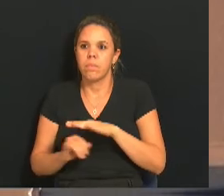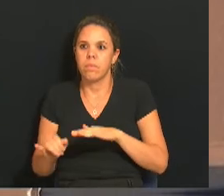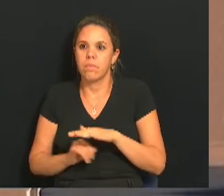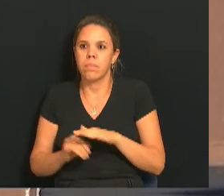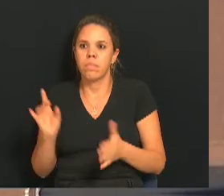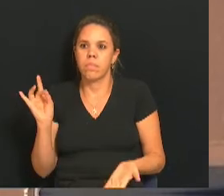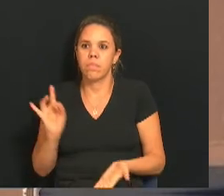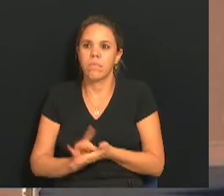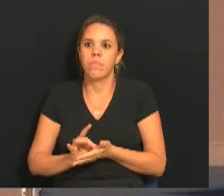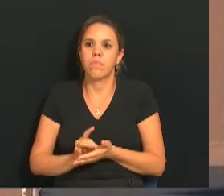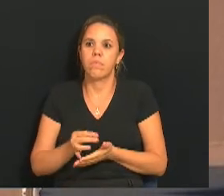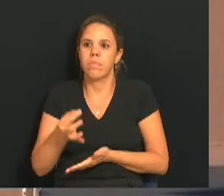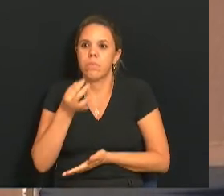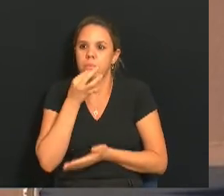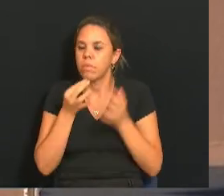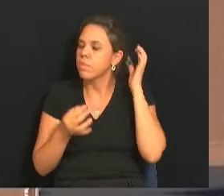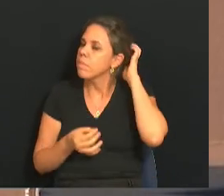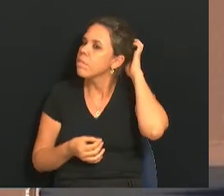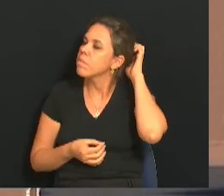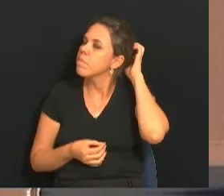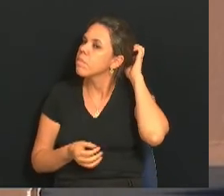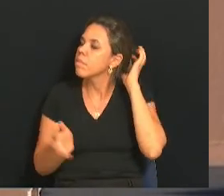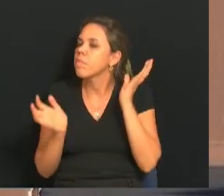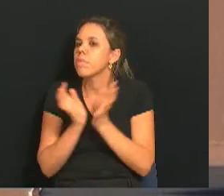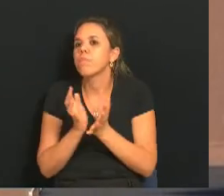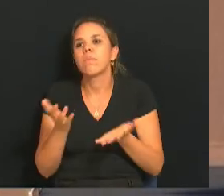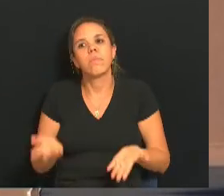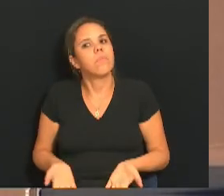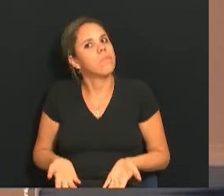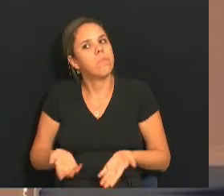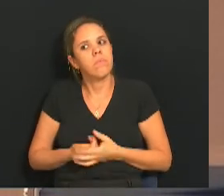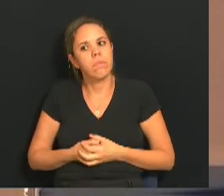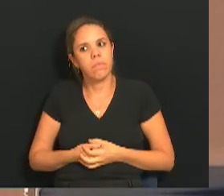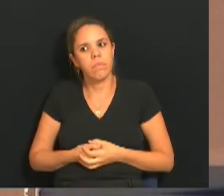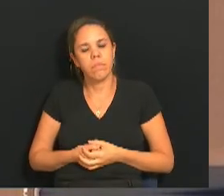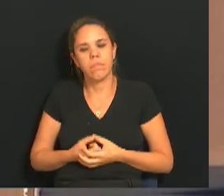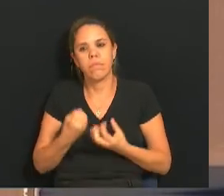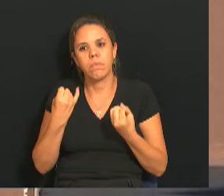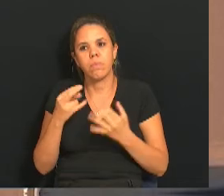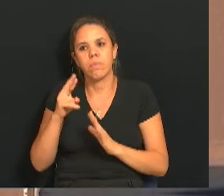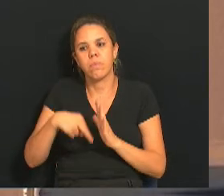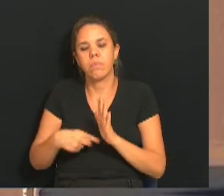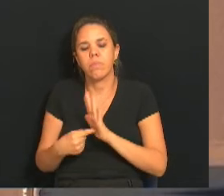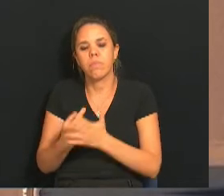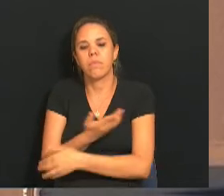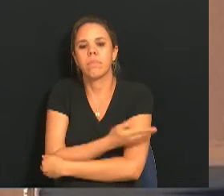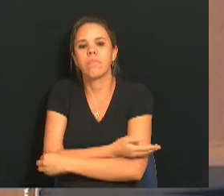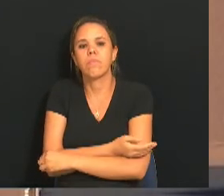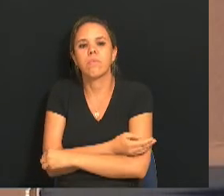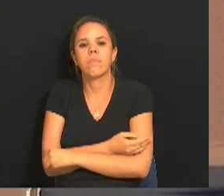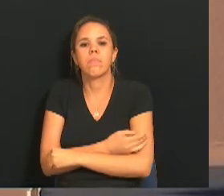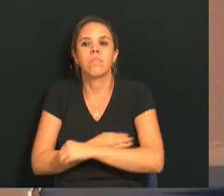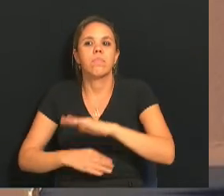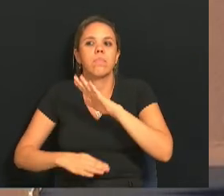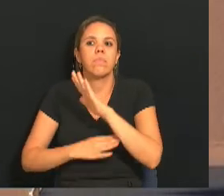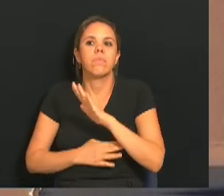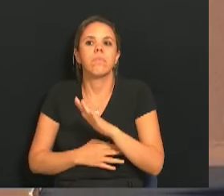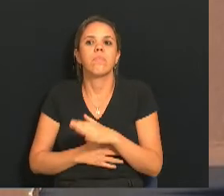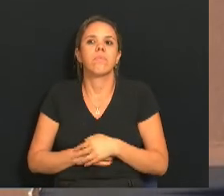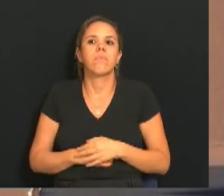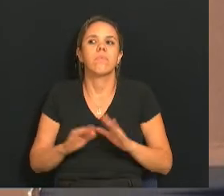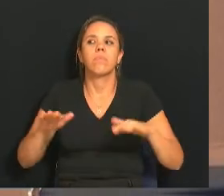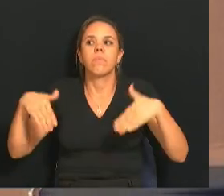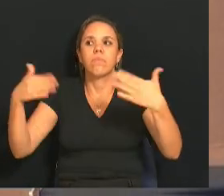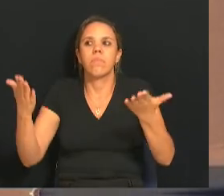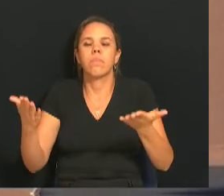reafirmam essa posição dos membros da comissão. Sobre o caso relatado no requerimento apresentado à Câmara, foi visto que a inscrição fora